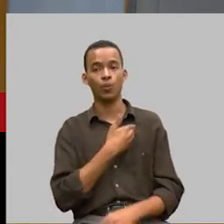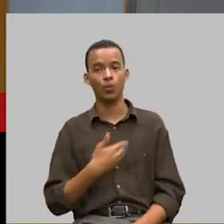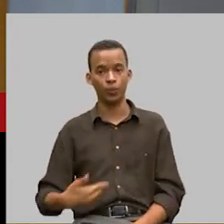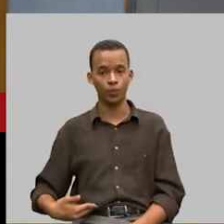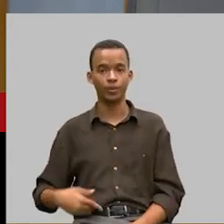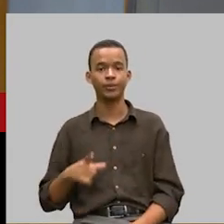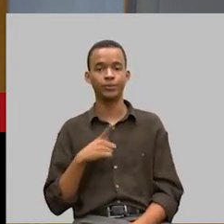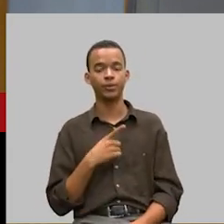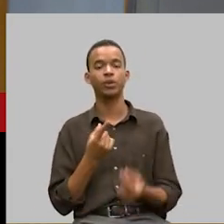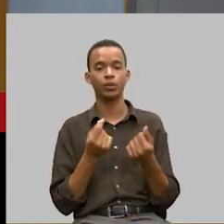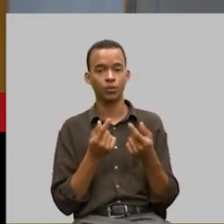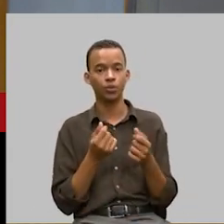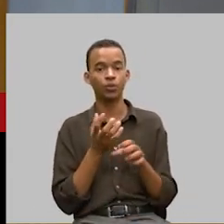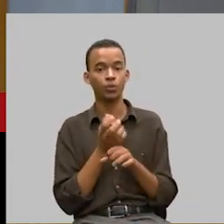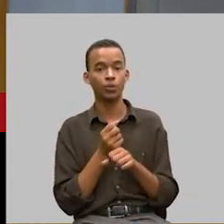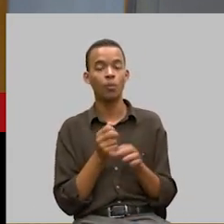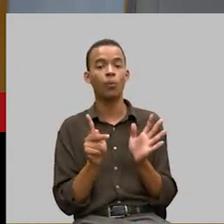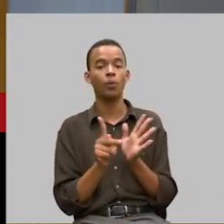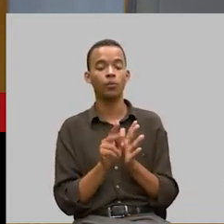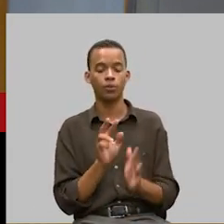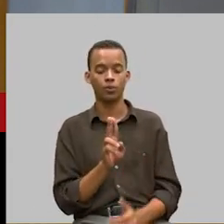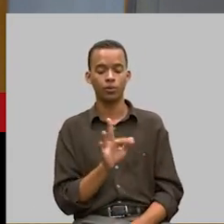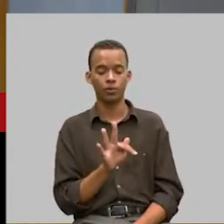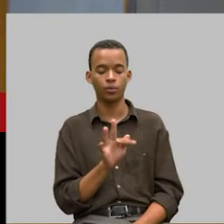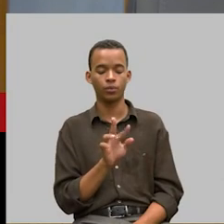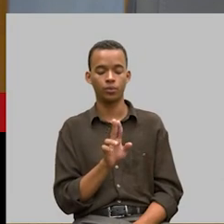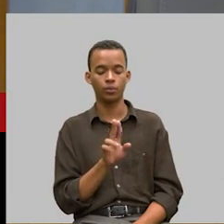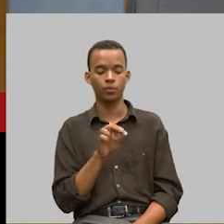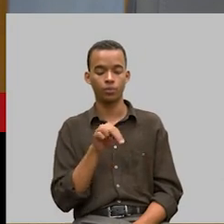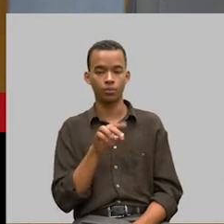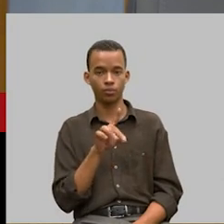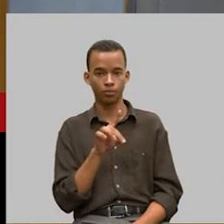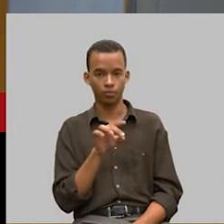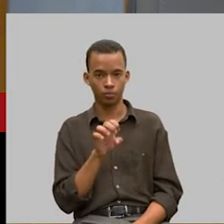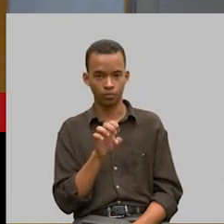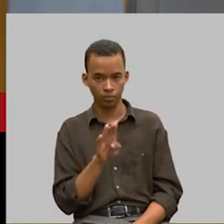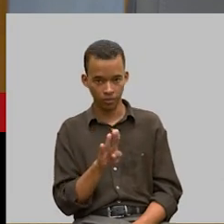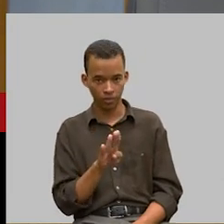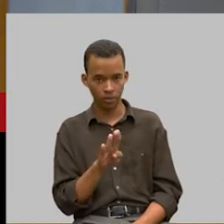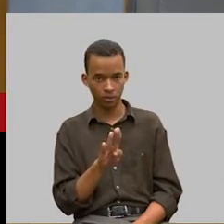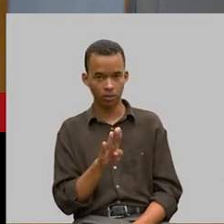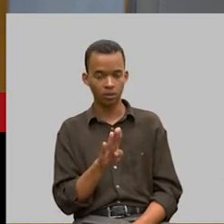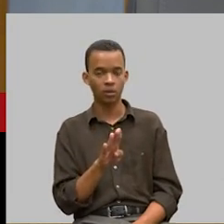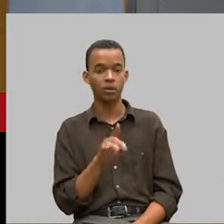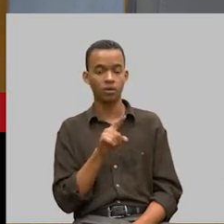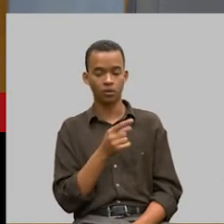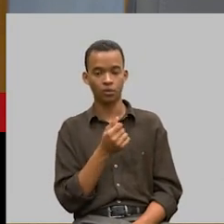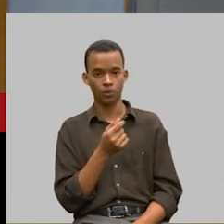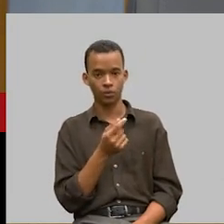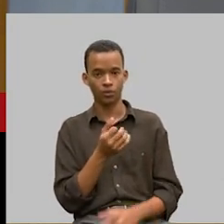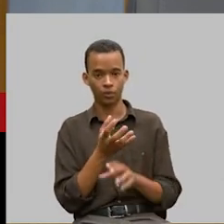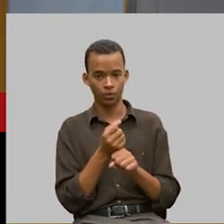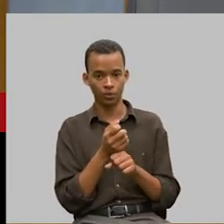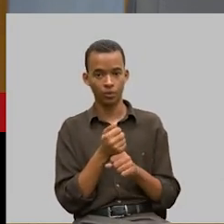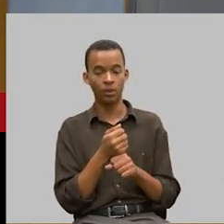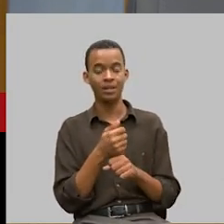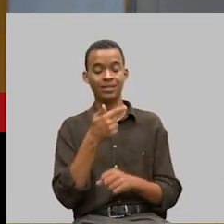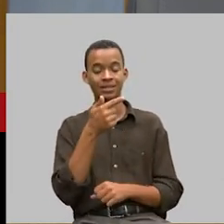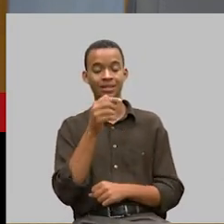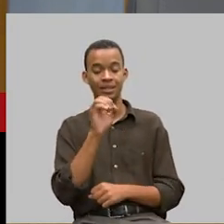sabem o que é vai receber os recursos do fundb dos quais 70% são para remuneração dos